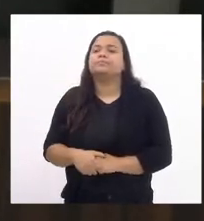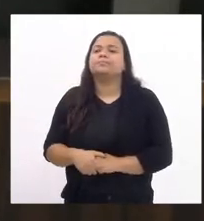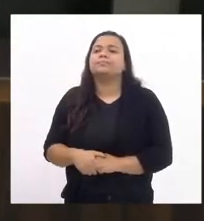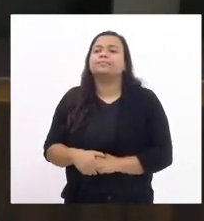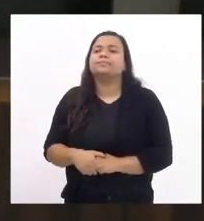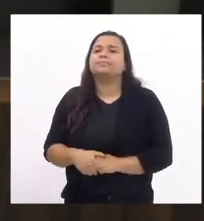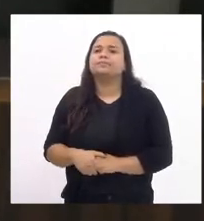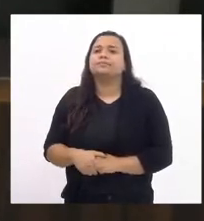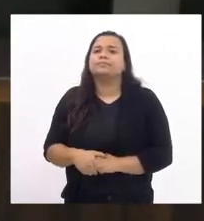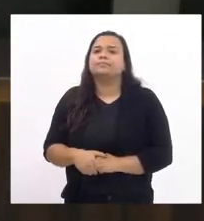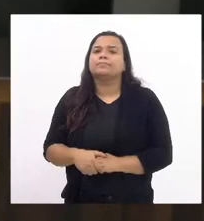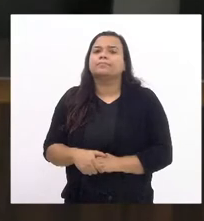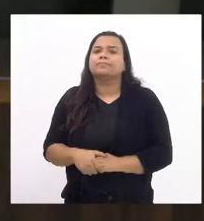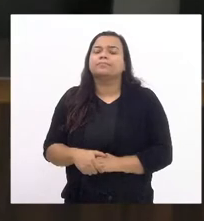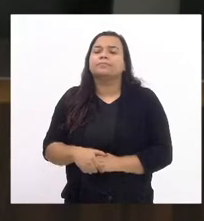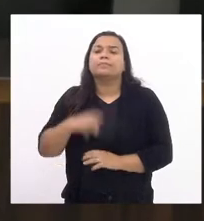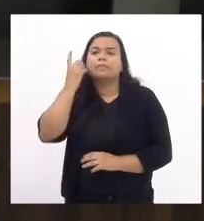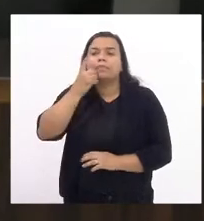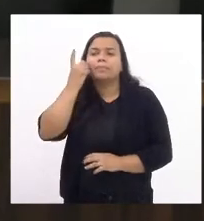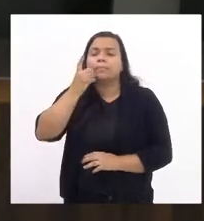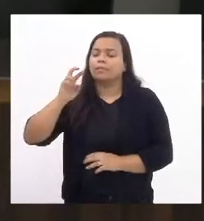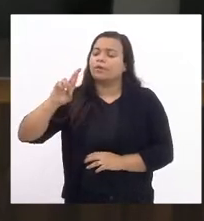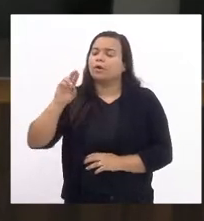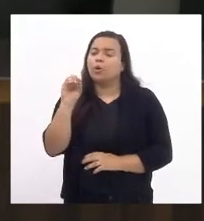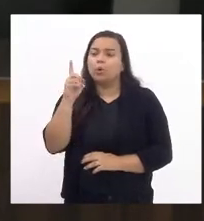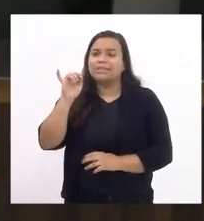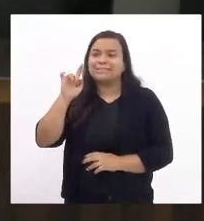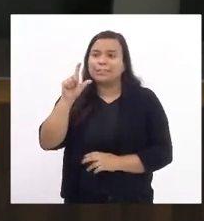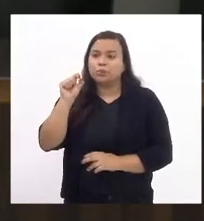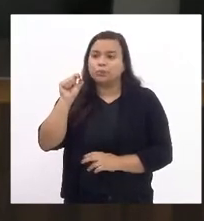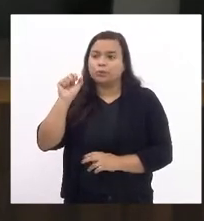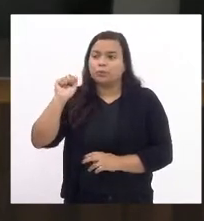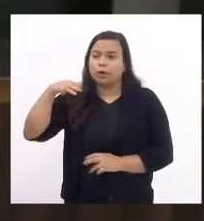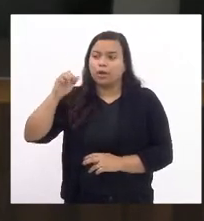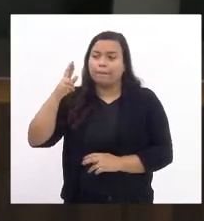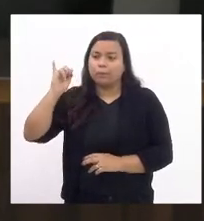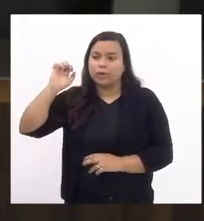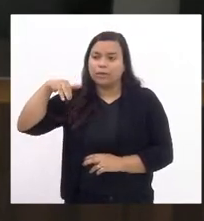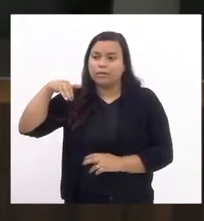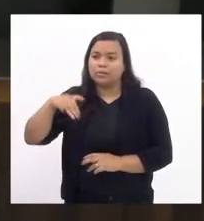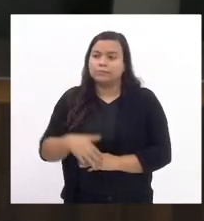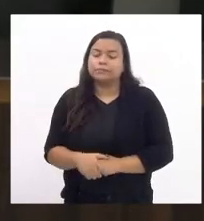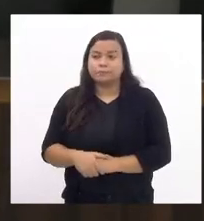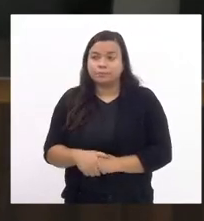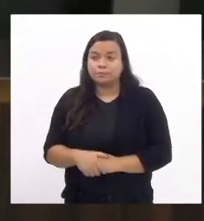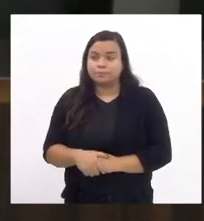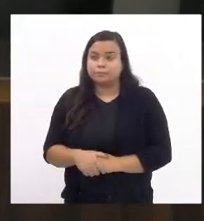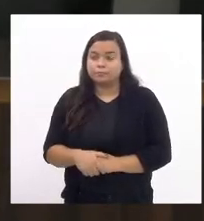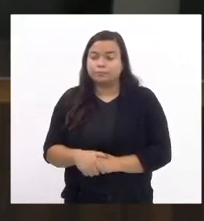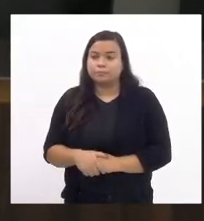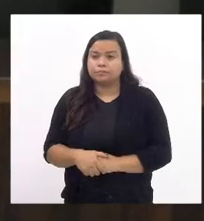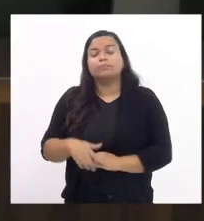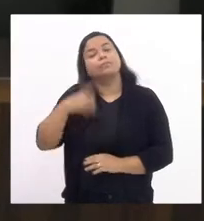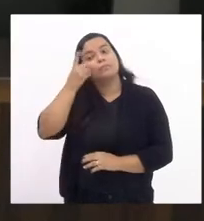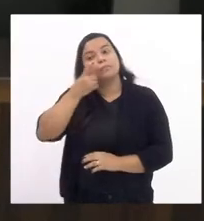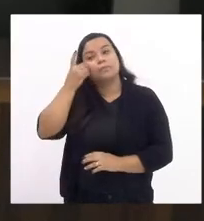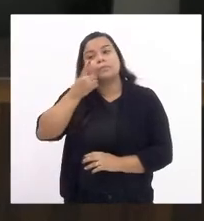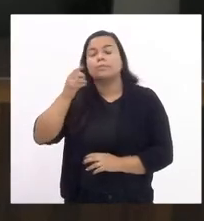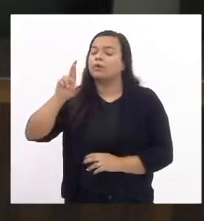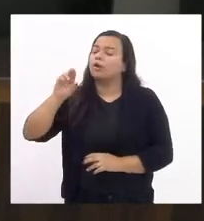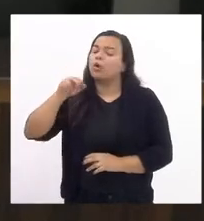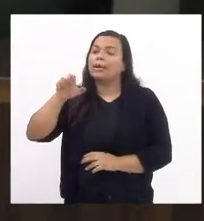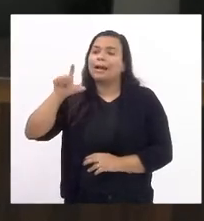Zaca. Deputado Rodrigo Amorim. Deputado Rodrigo Amorim. Deputado